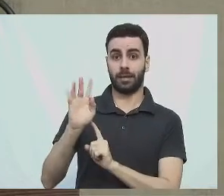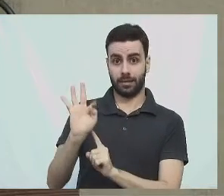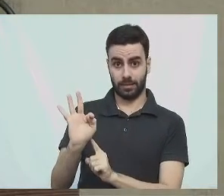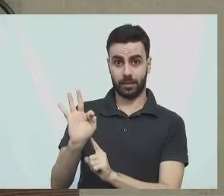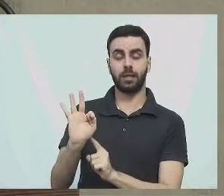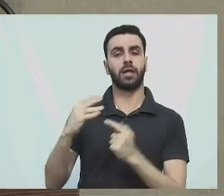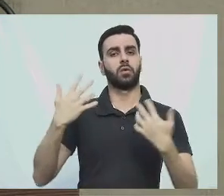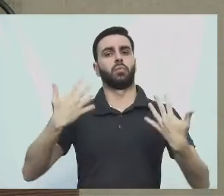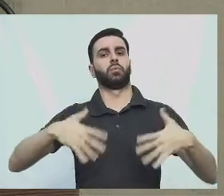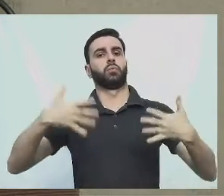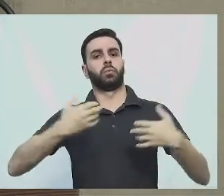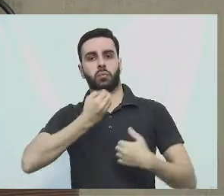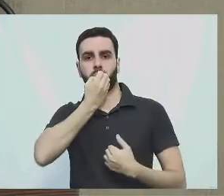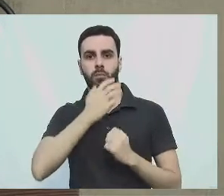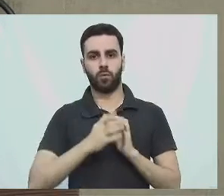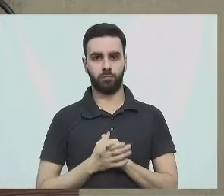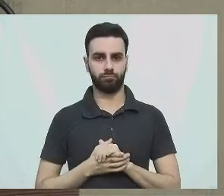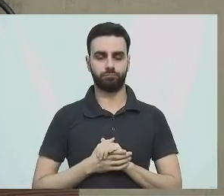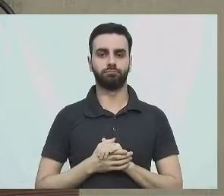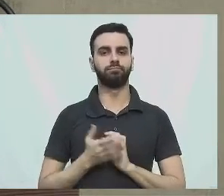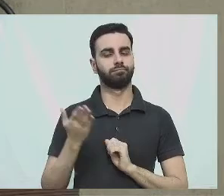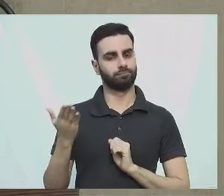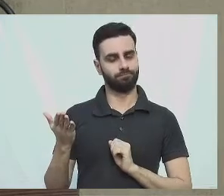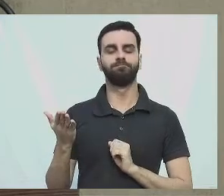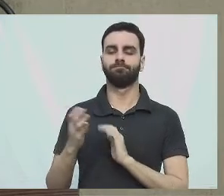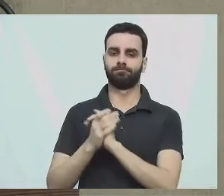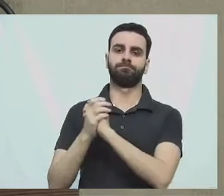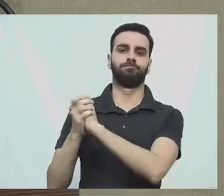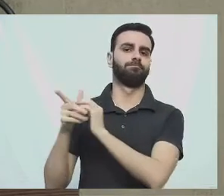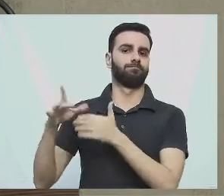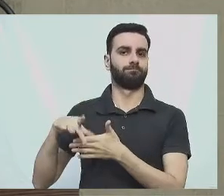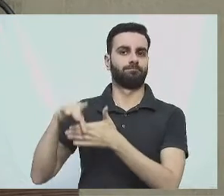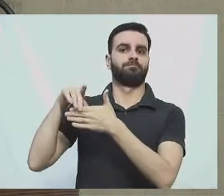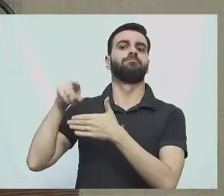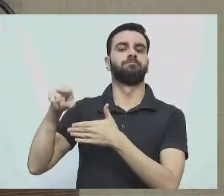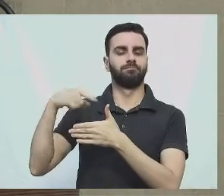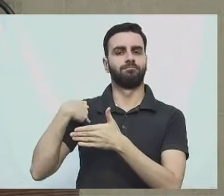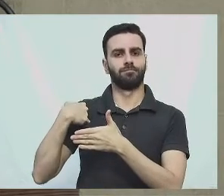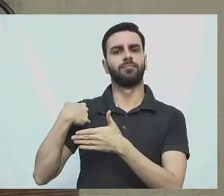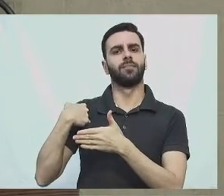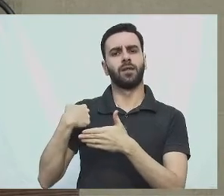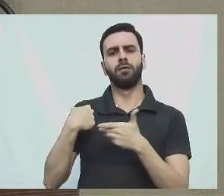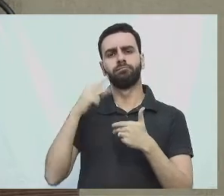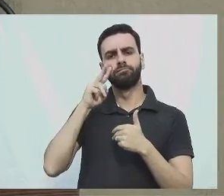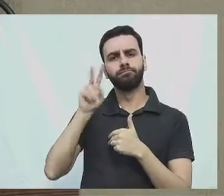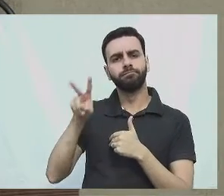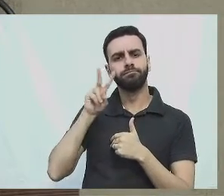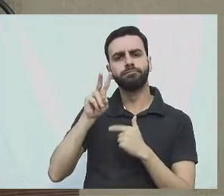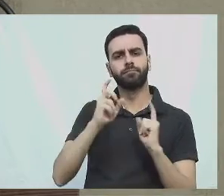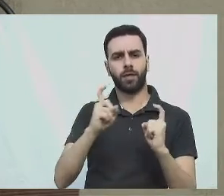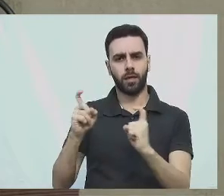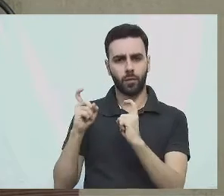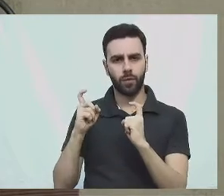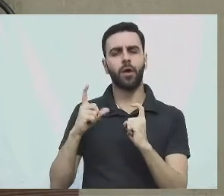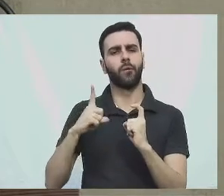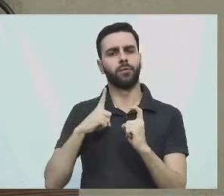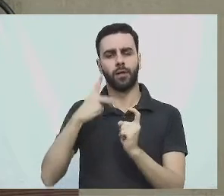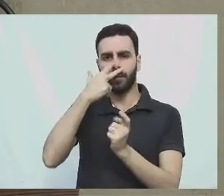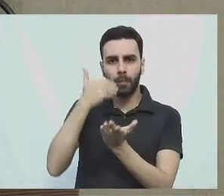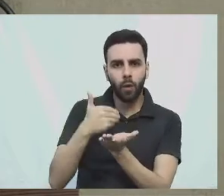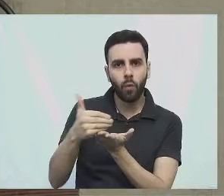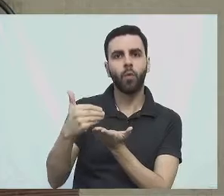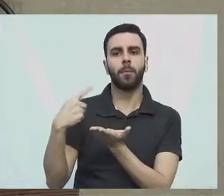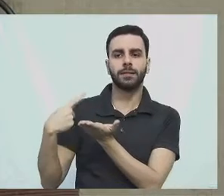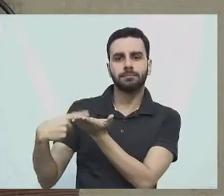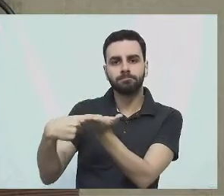deu um show. Aí o senhor está de parabéns, sabe? Eu que acompanhei várias reuniões, quando a gente estava começando a